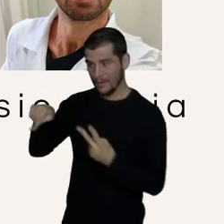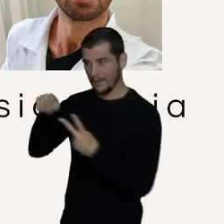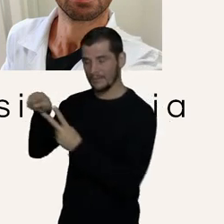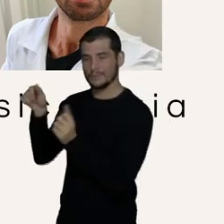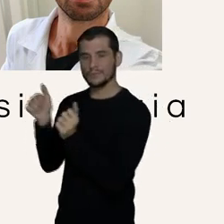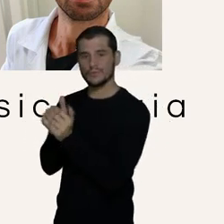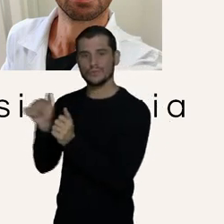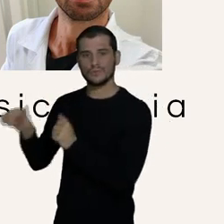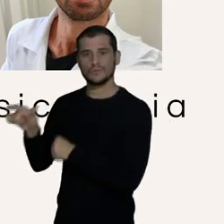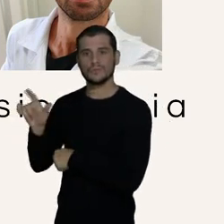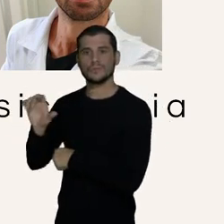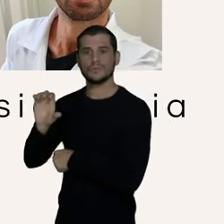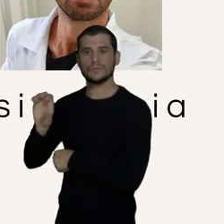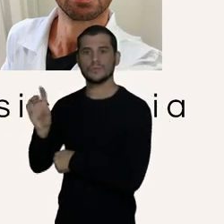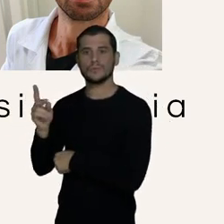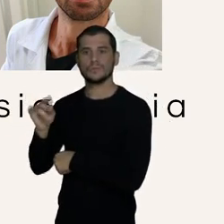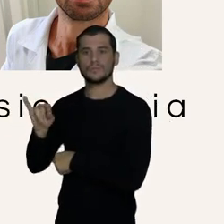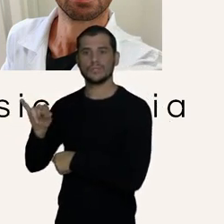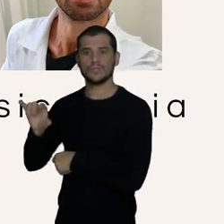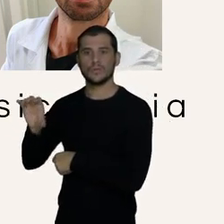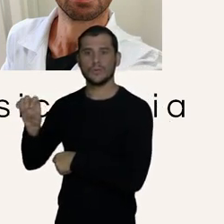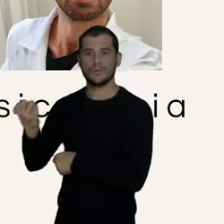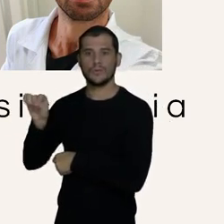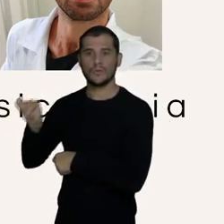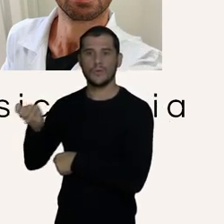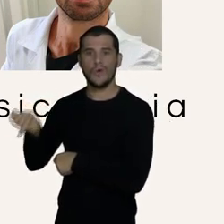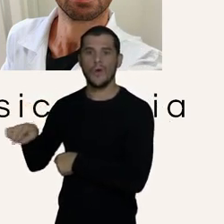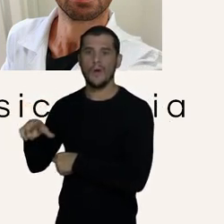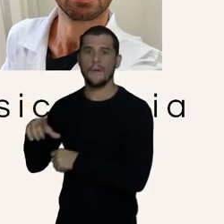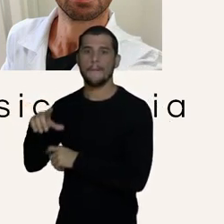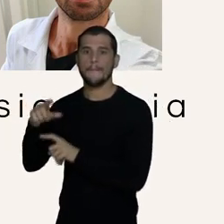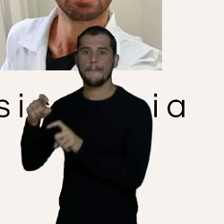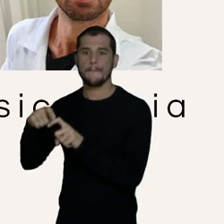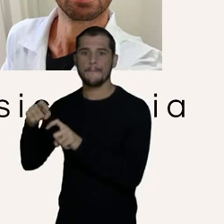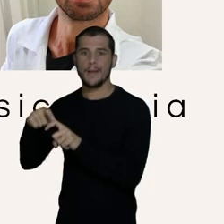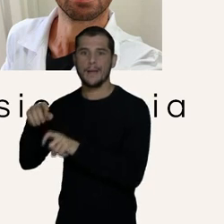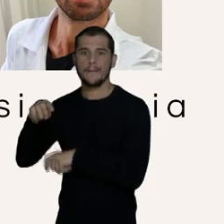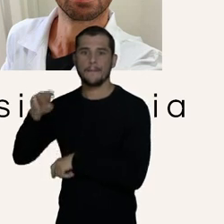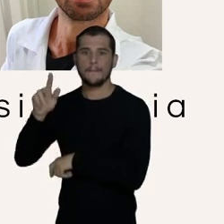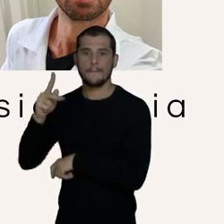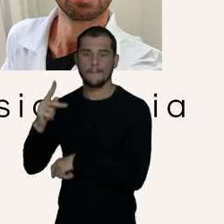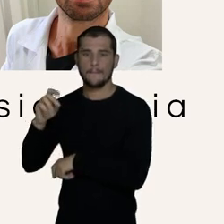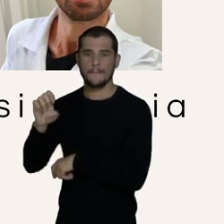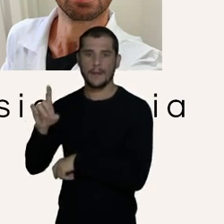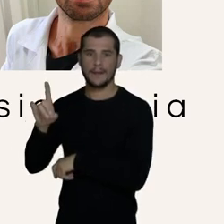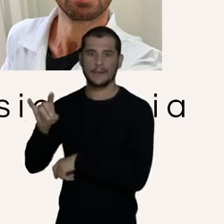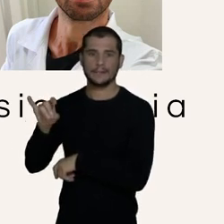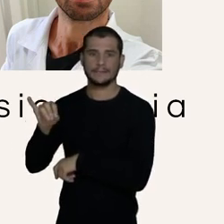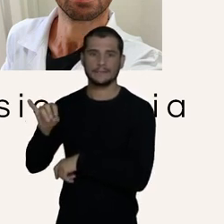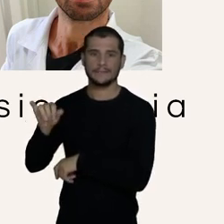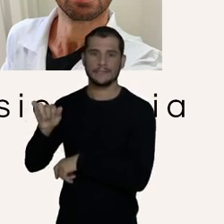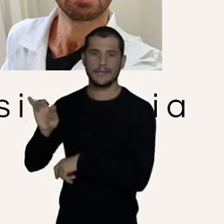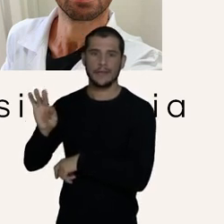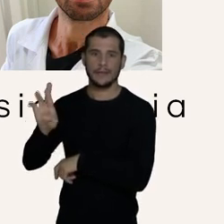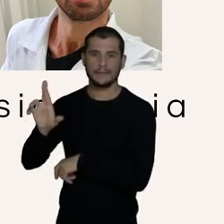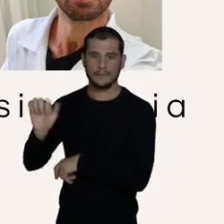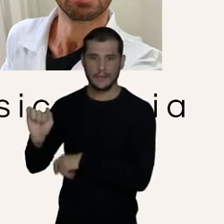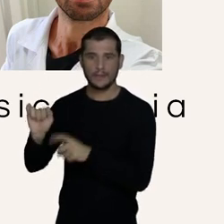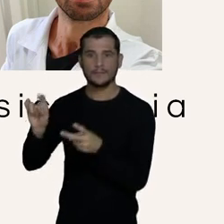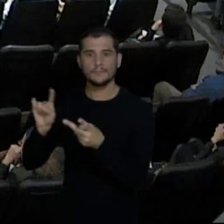pediatra Dr Jairo psiquiatra da Infância e da adolescência e o nosso Psicólogo o